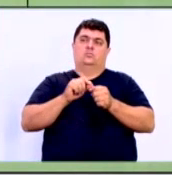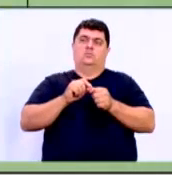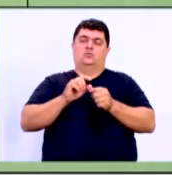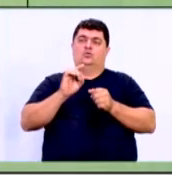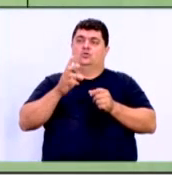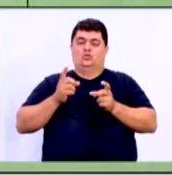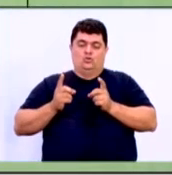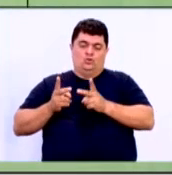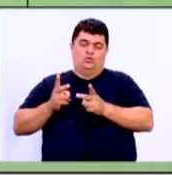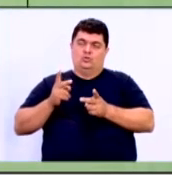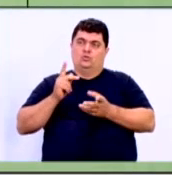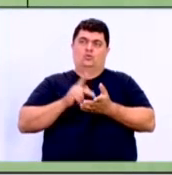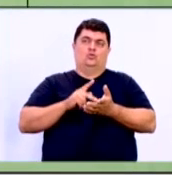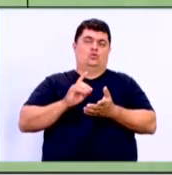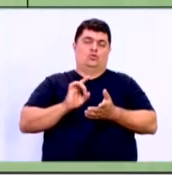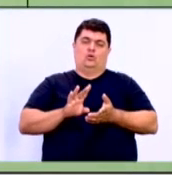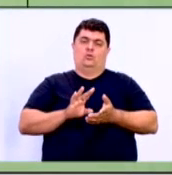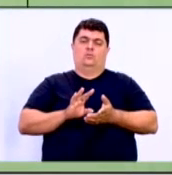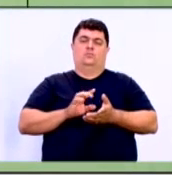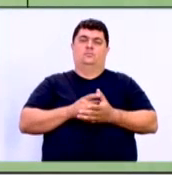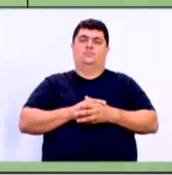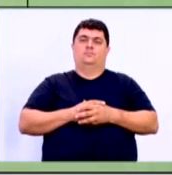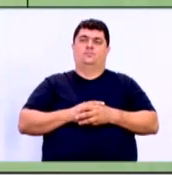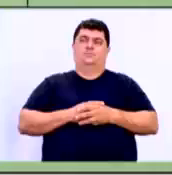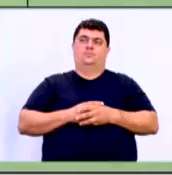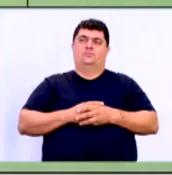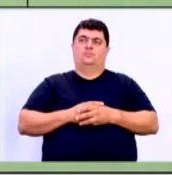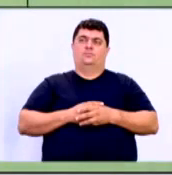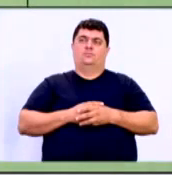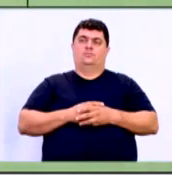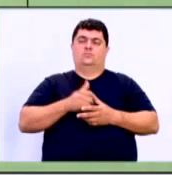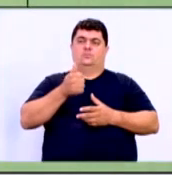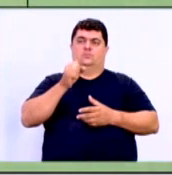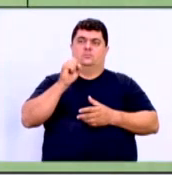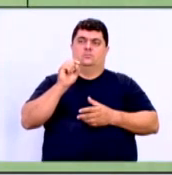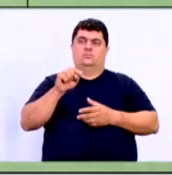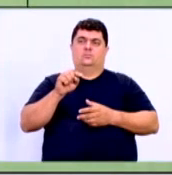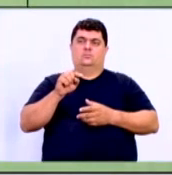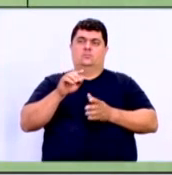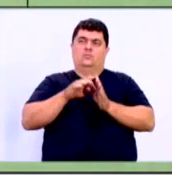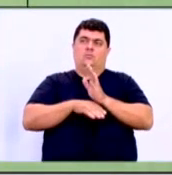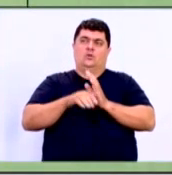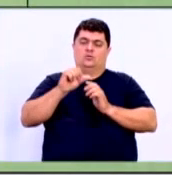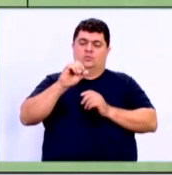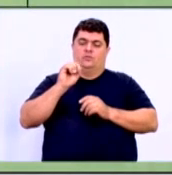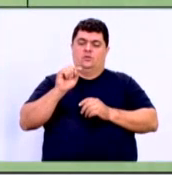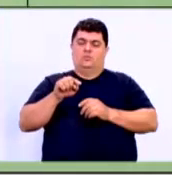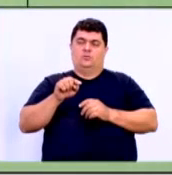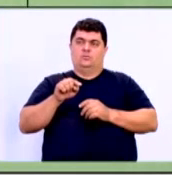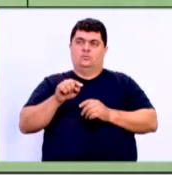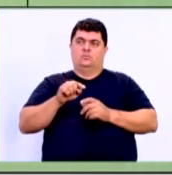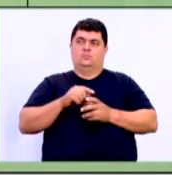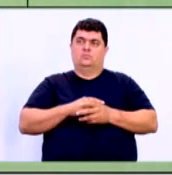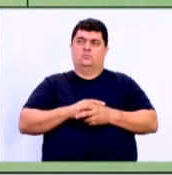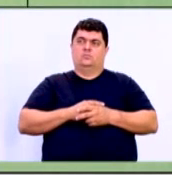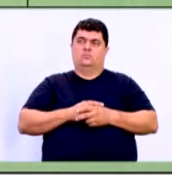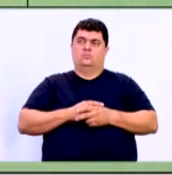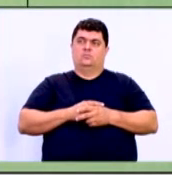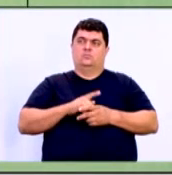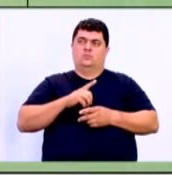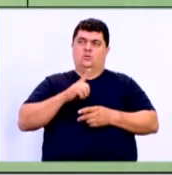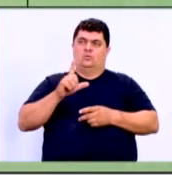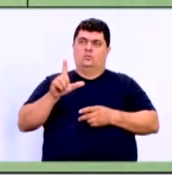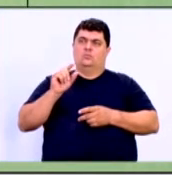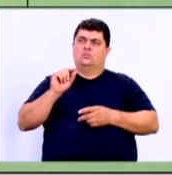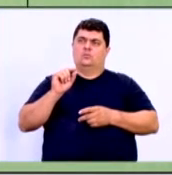valor vendido, 90 mil. Então 180 menos 90 mil. Opa, tem um outro item aqui,